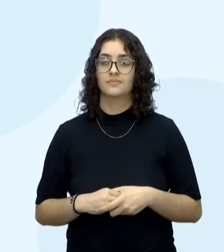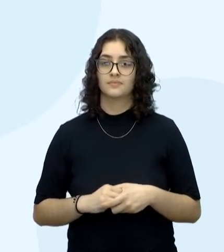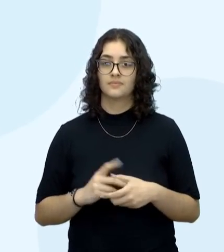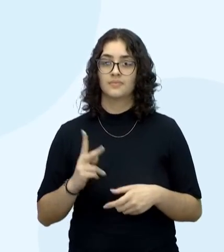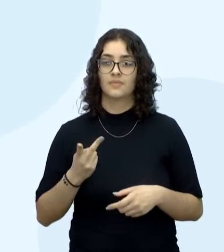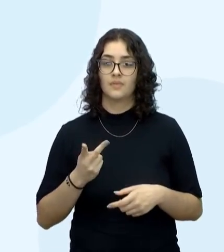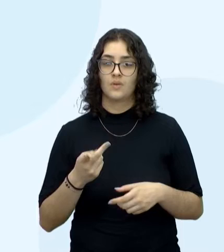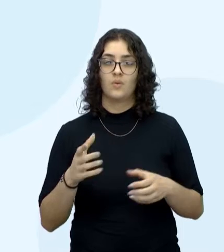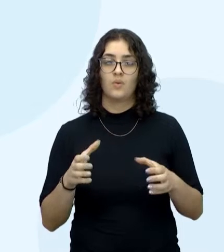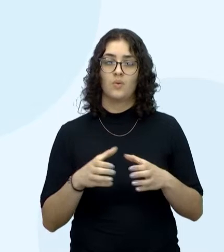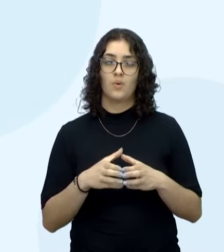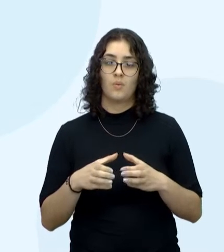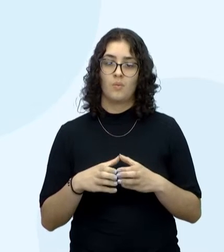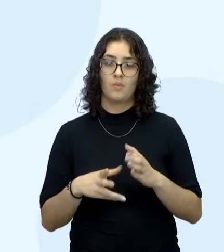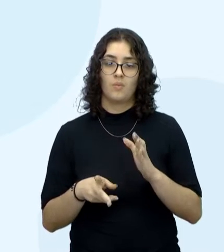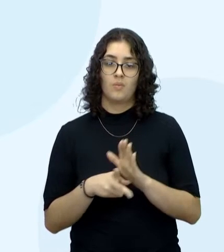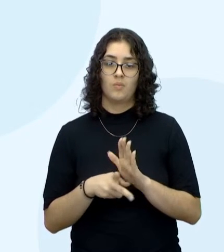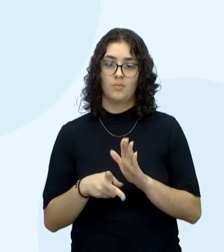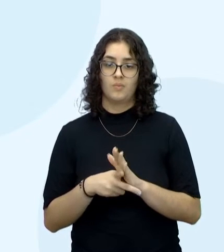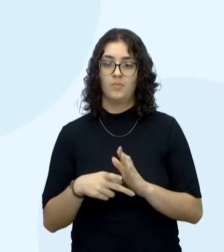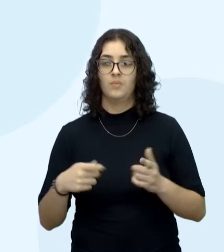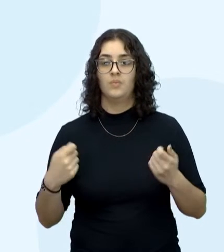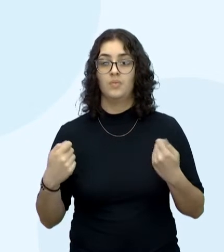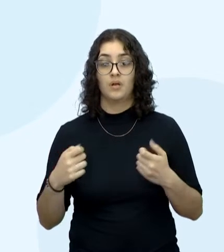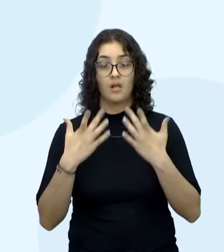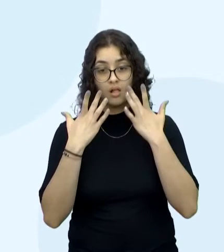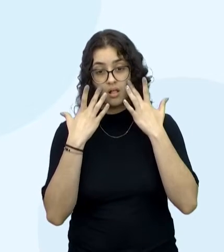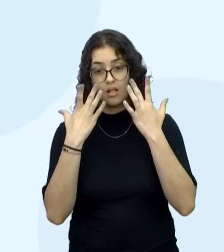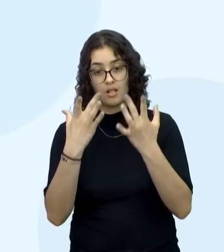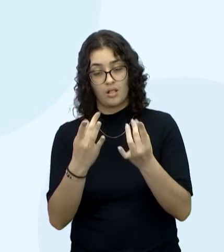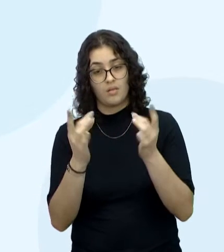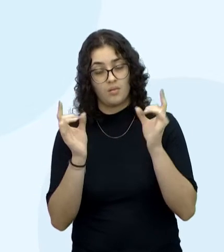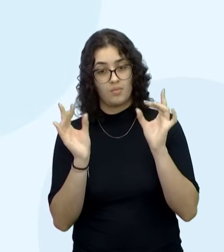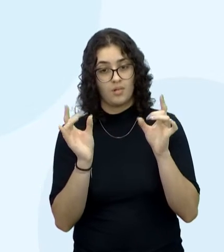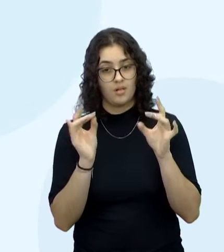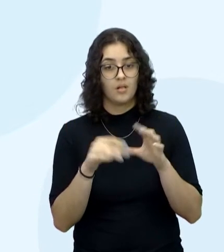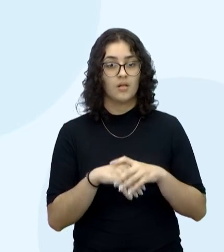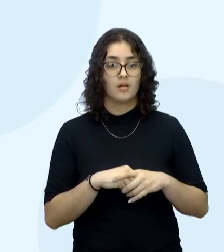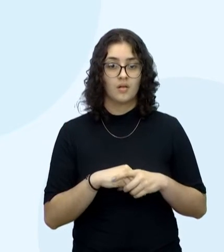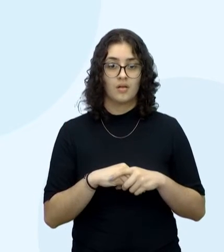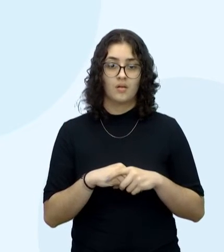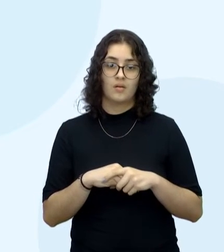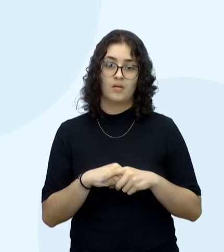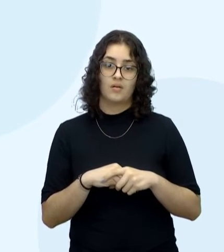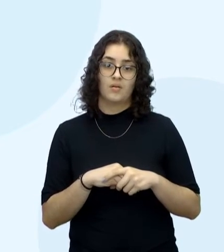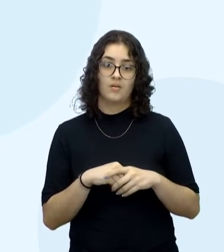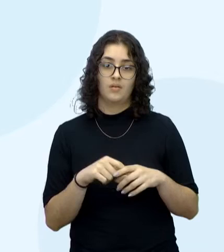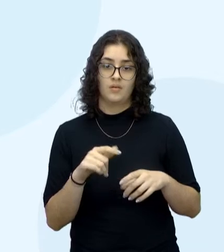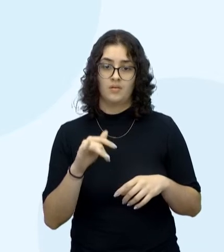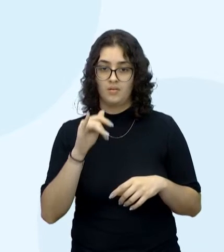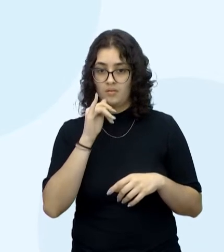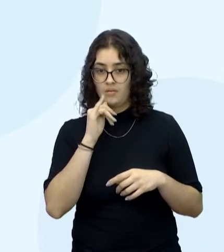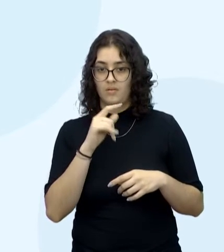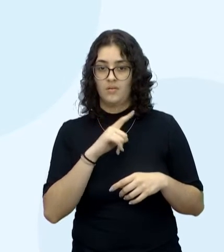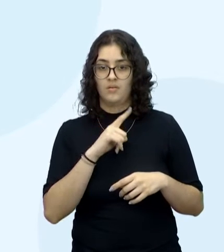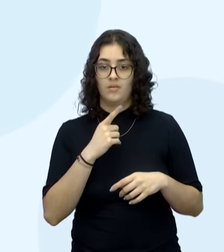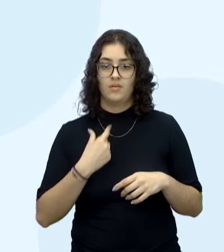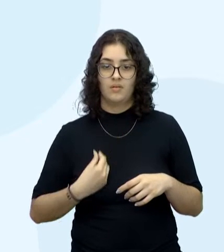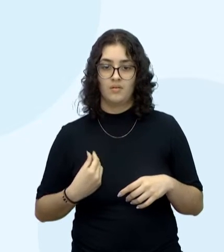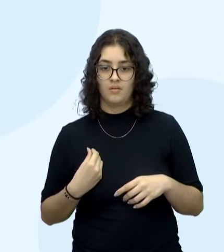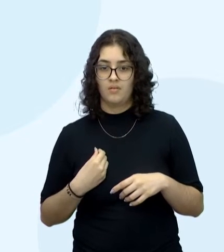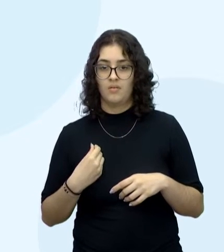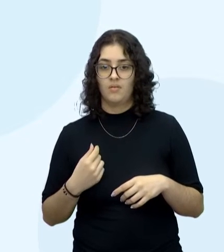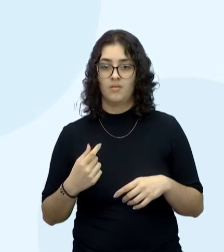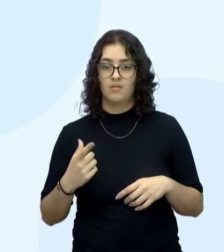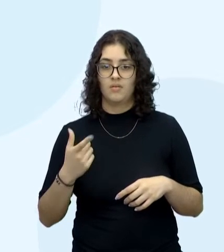de fármacos residuais merecem uma atenção especial, como os estrogênios, né, presentes aí